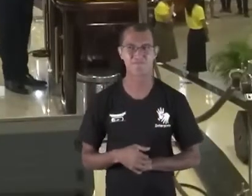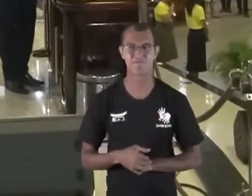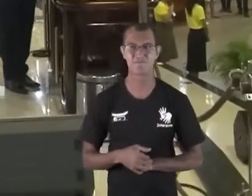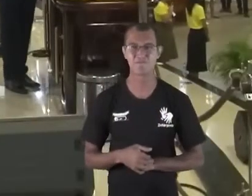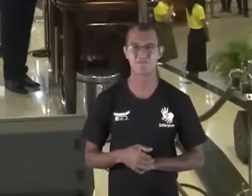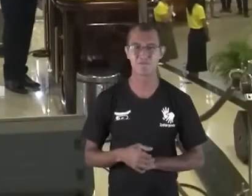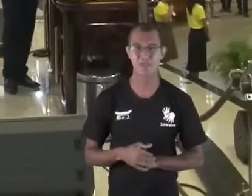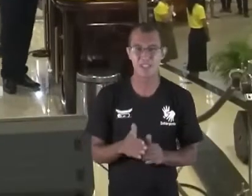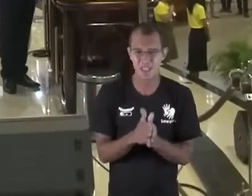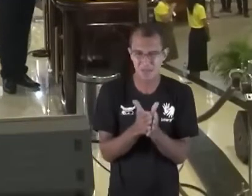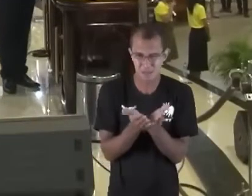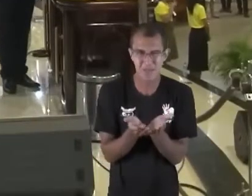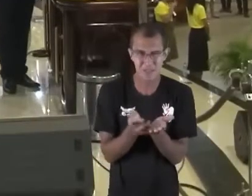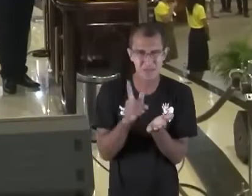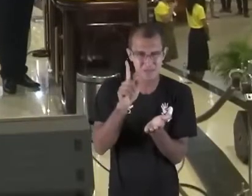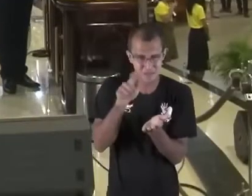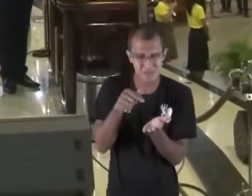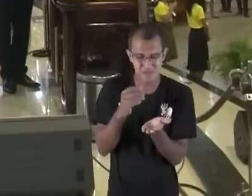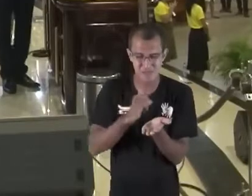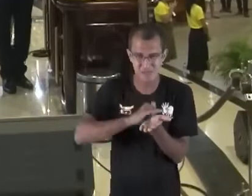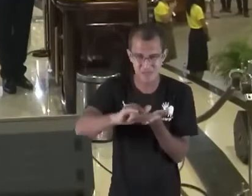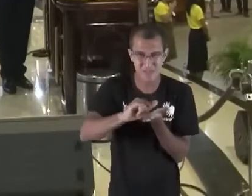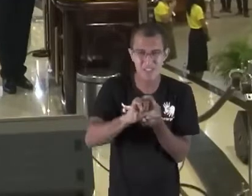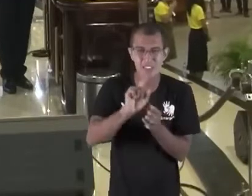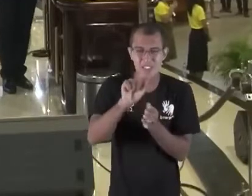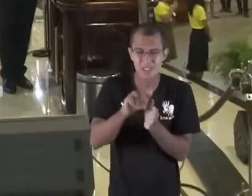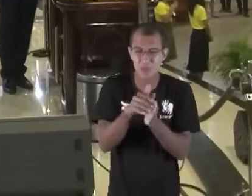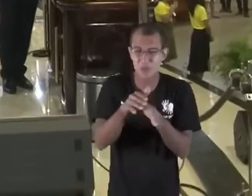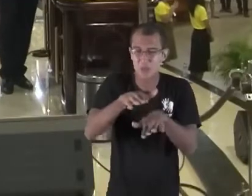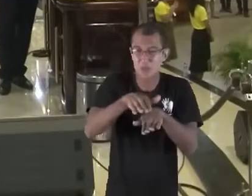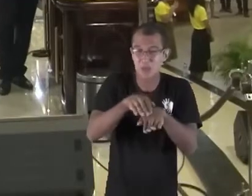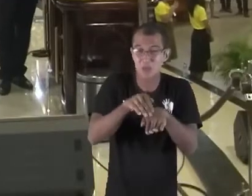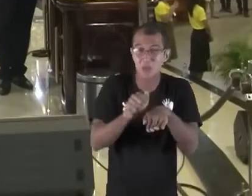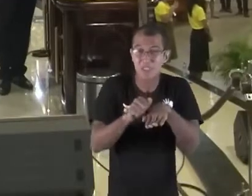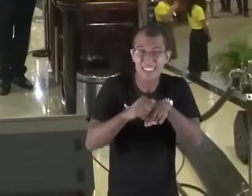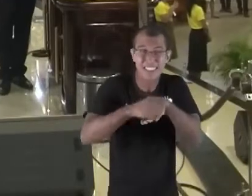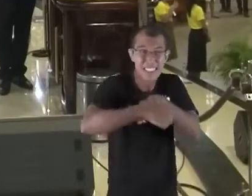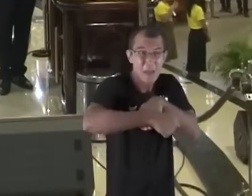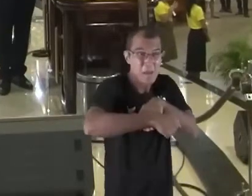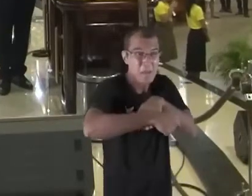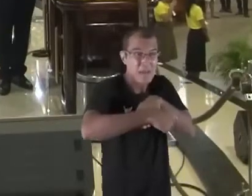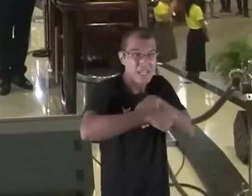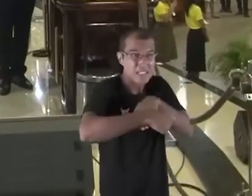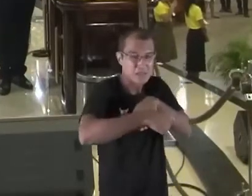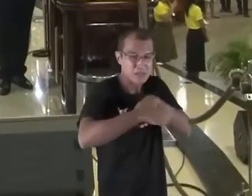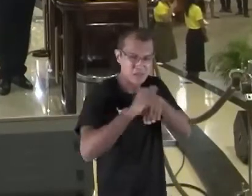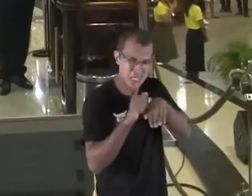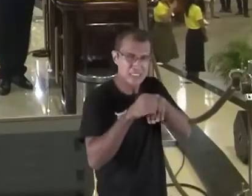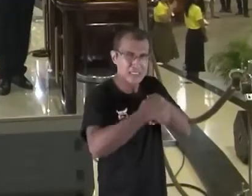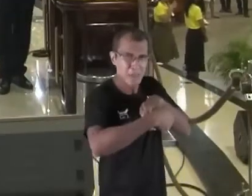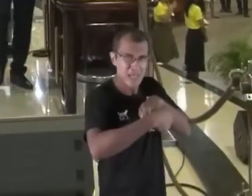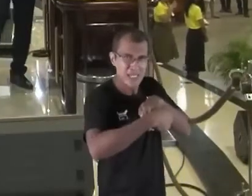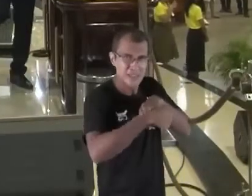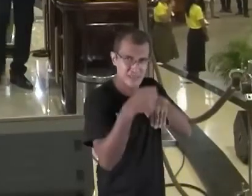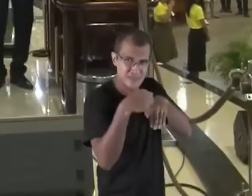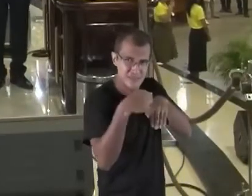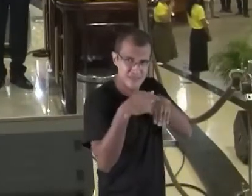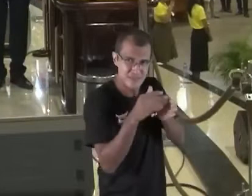A Bíblia não diz quão formosos são os sapatos dos que pregam o Evangelho.